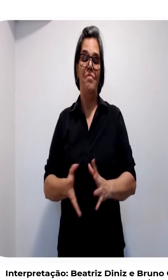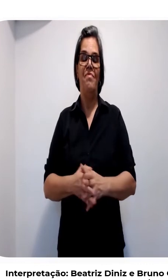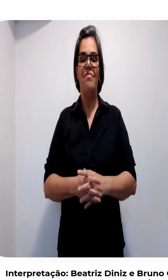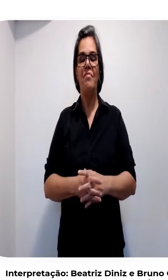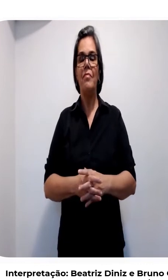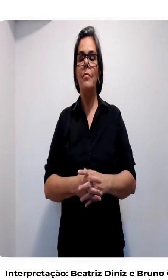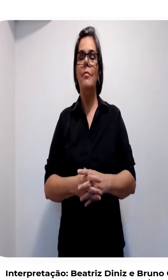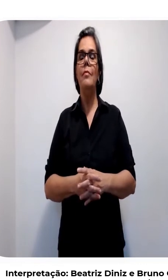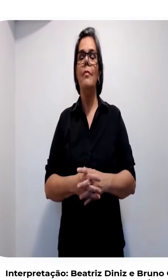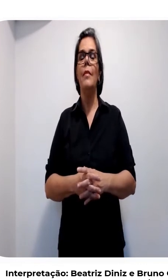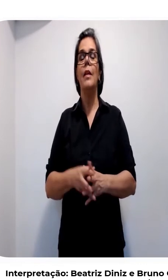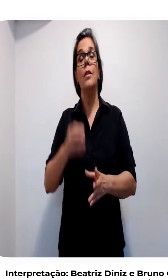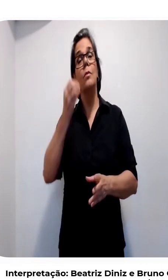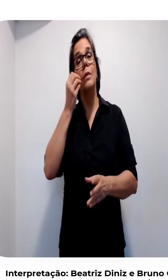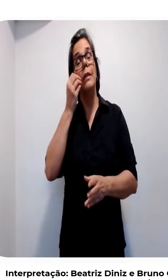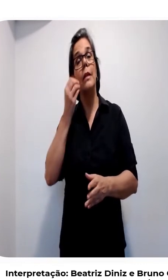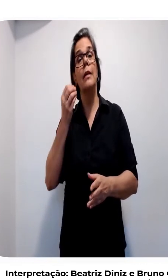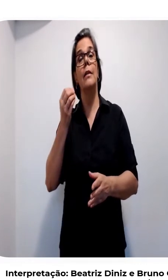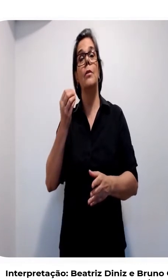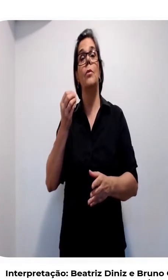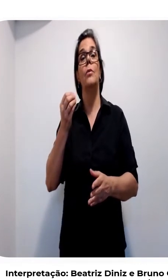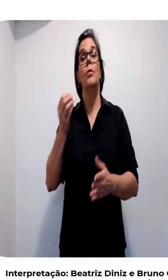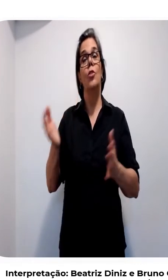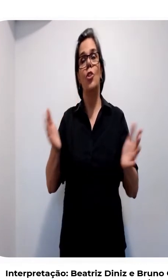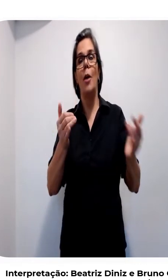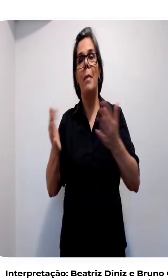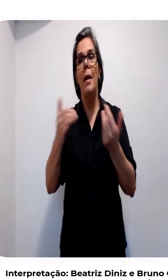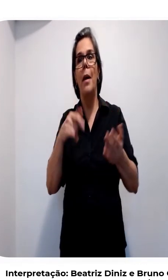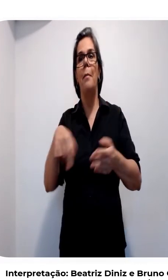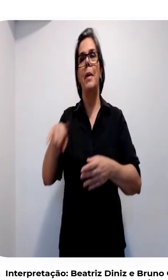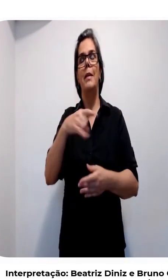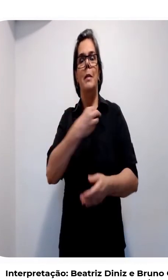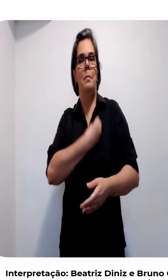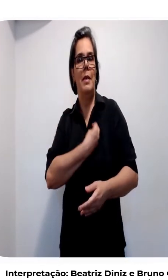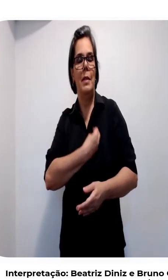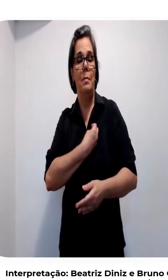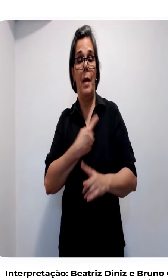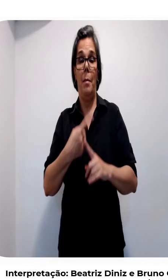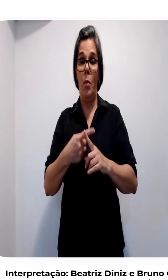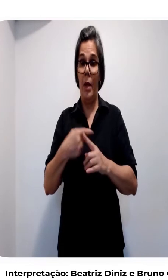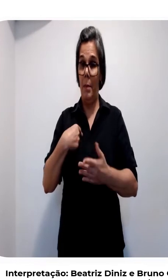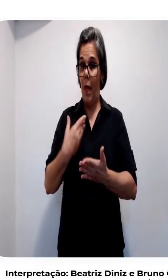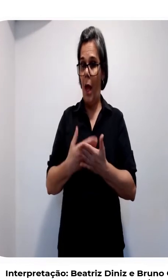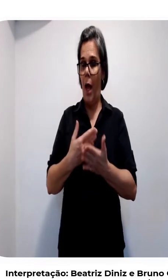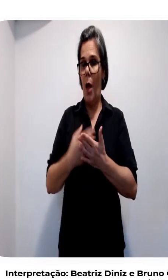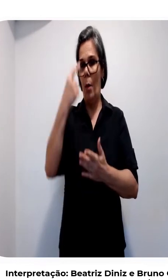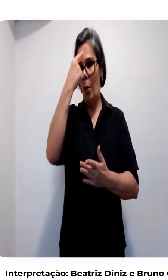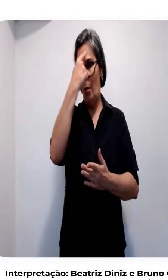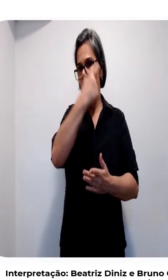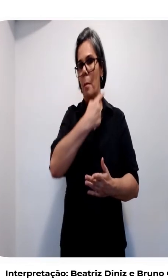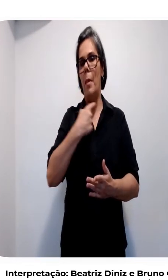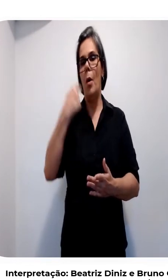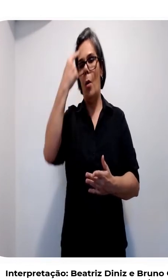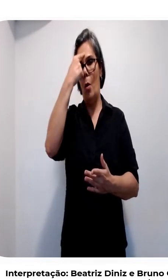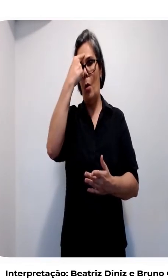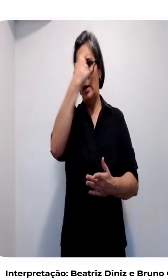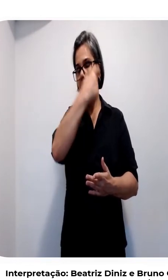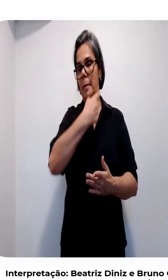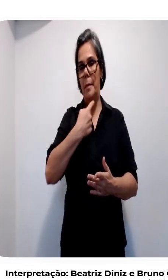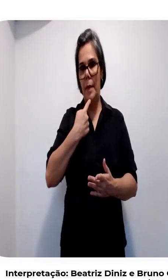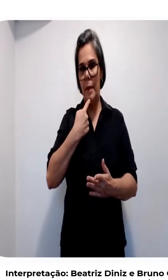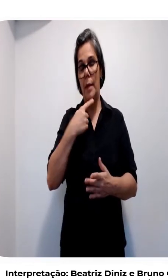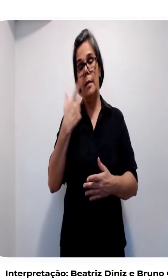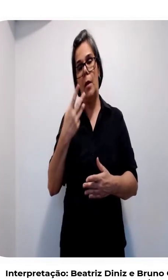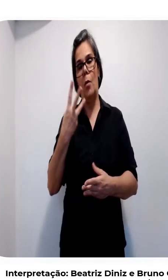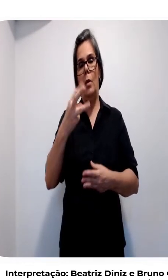envolvidos mesmo, que o meu tempo de aula já é maiorzinho, 1h30, então de alguns minutos, 30 em 30 minutos eu